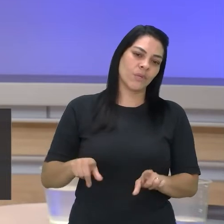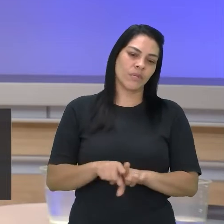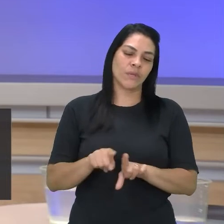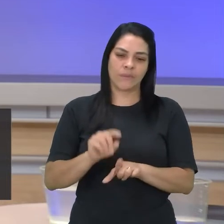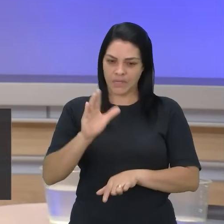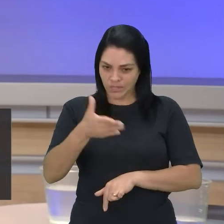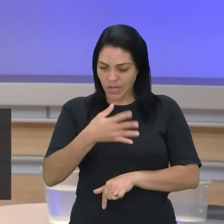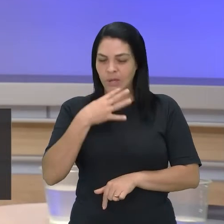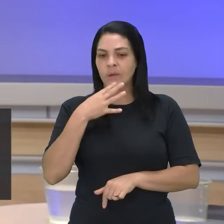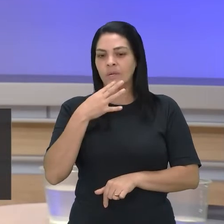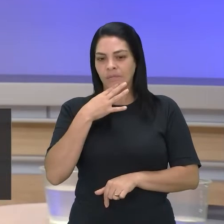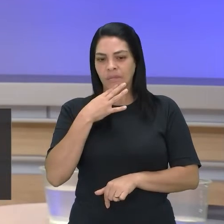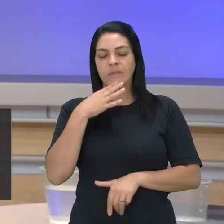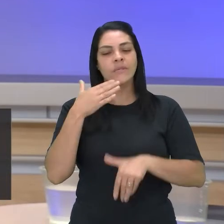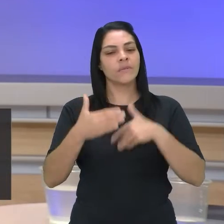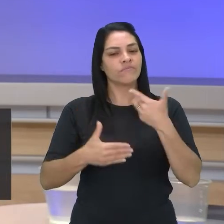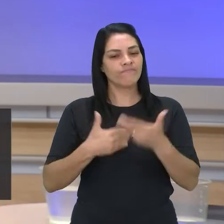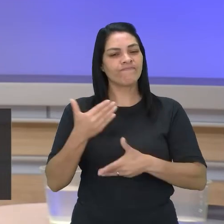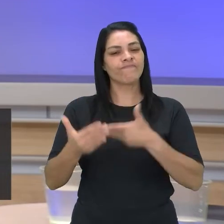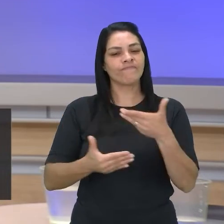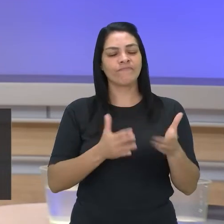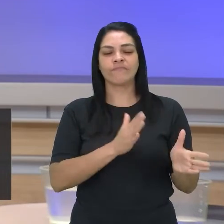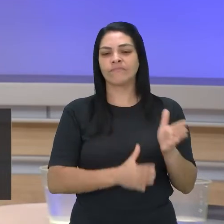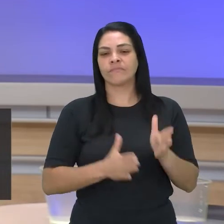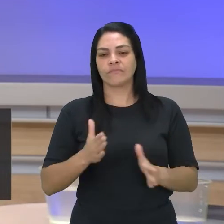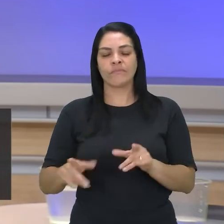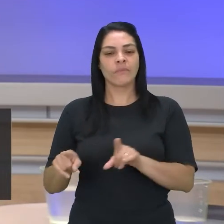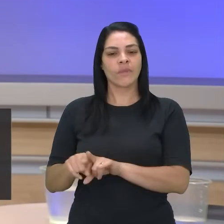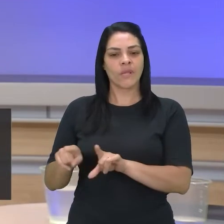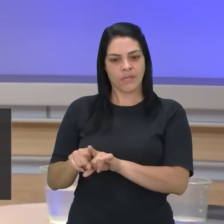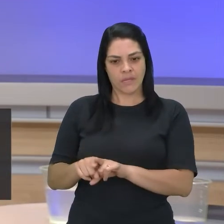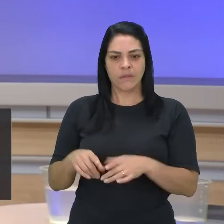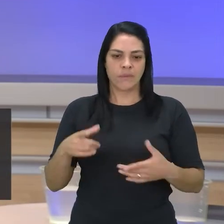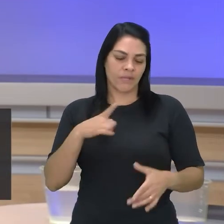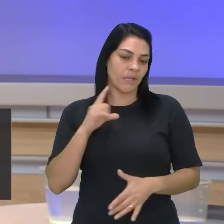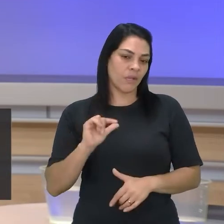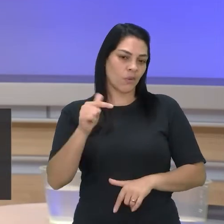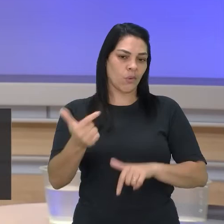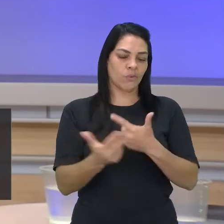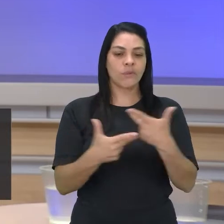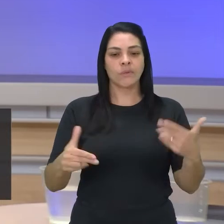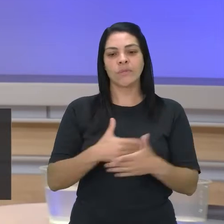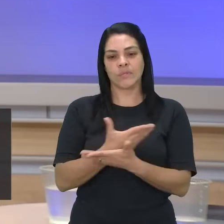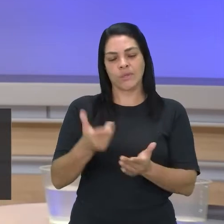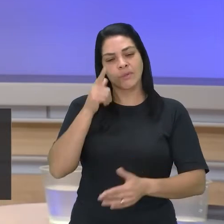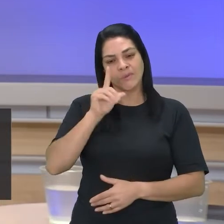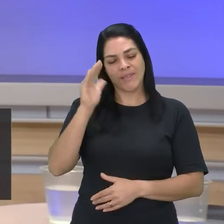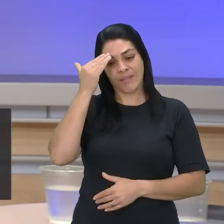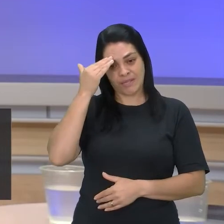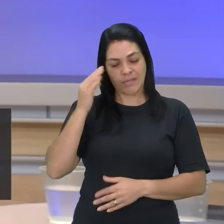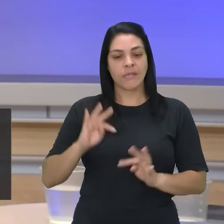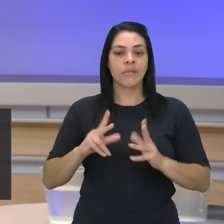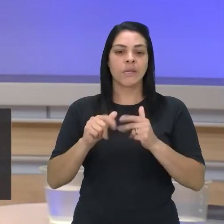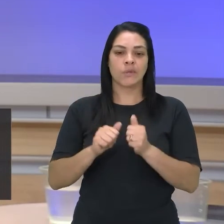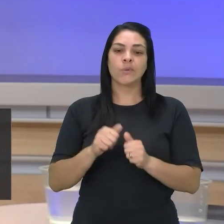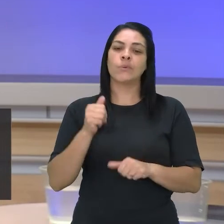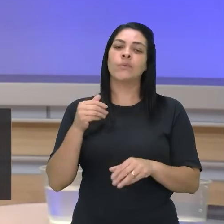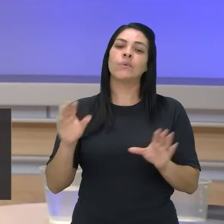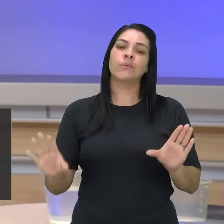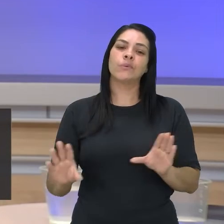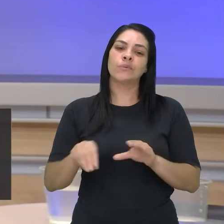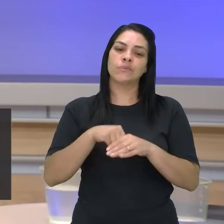já conhece por um tempo, emergem outras coisas. Então, a gente entende que tudo isso faz parte dessa experiência. Isso também